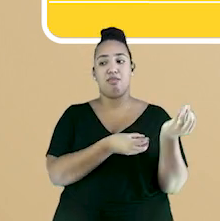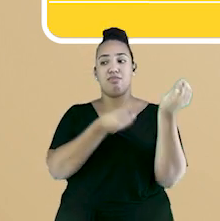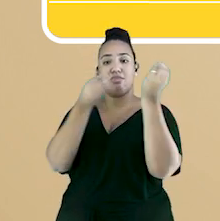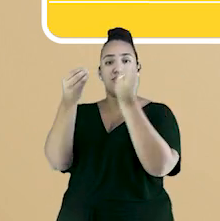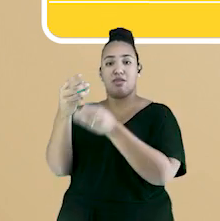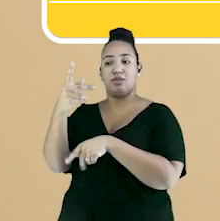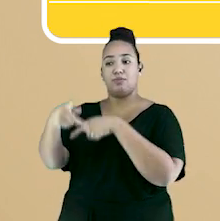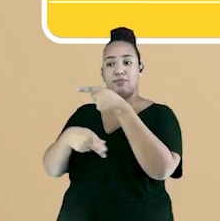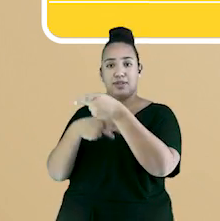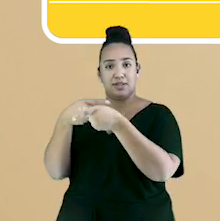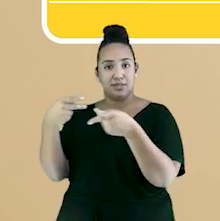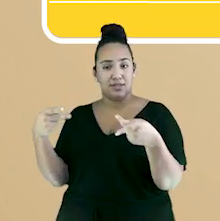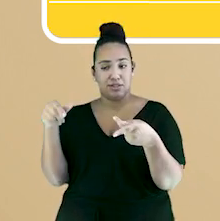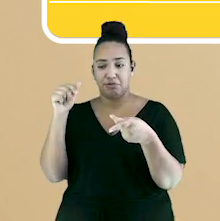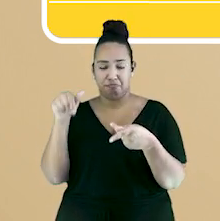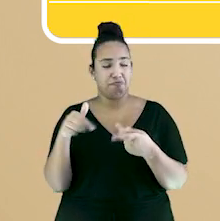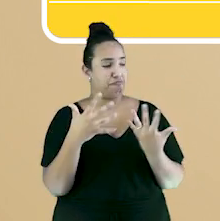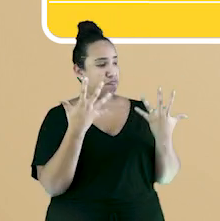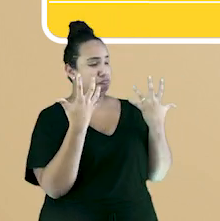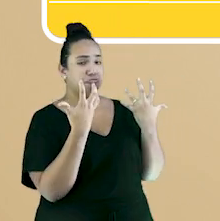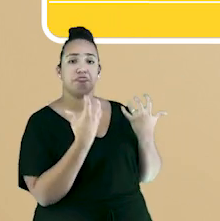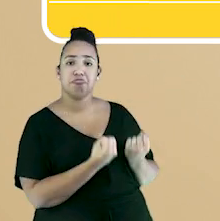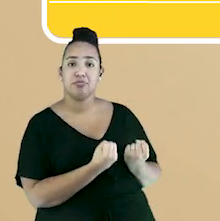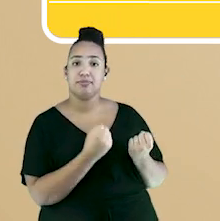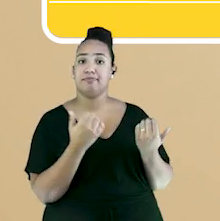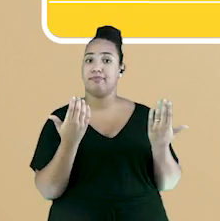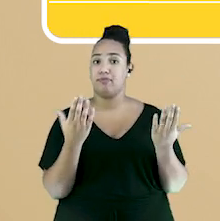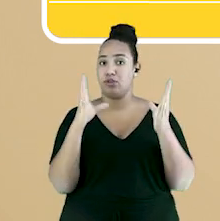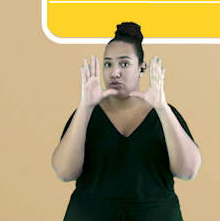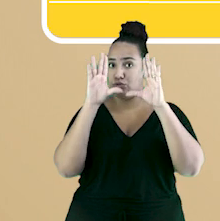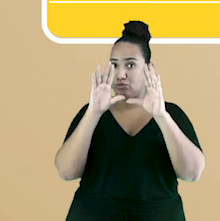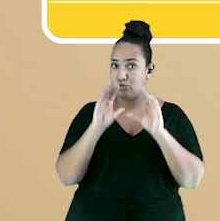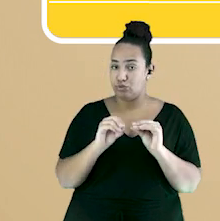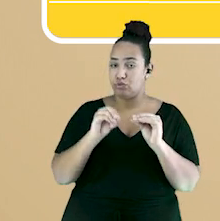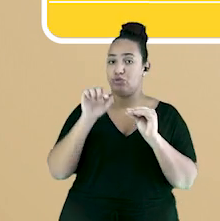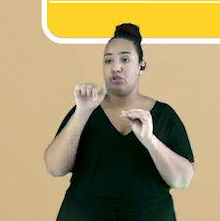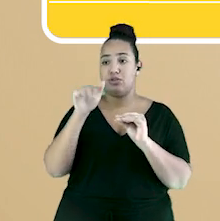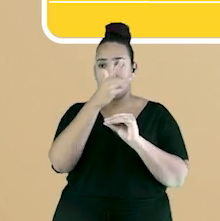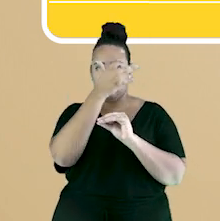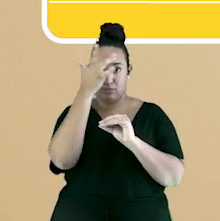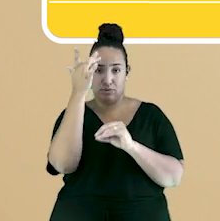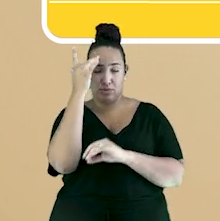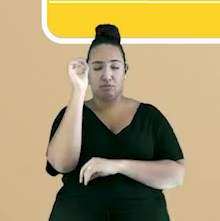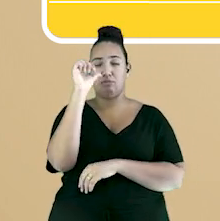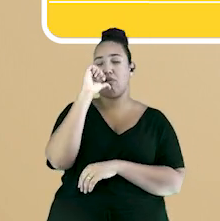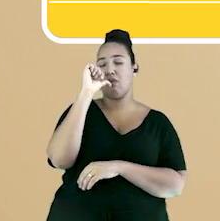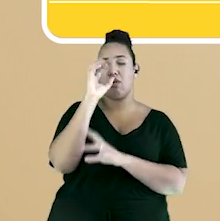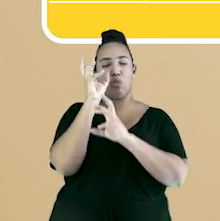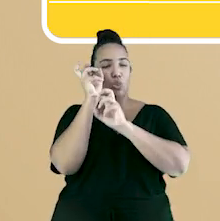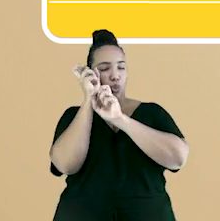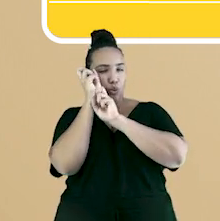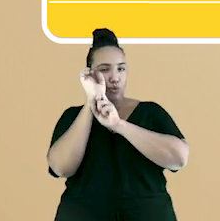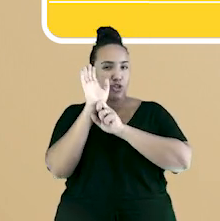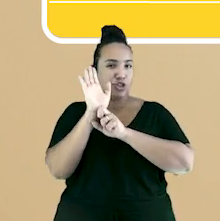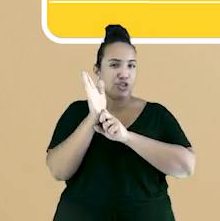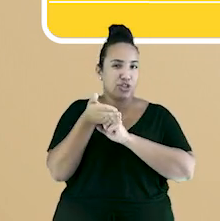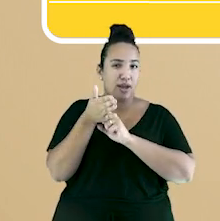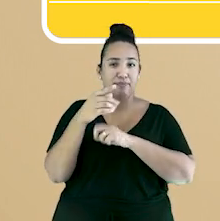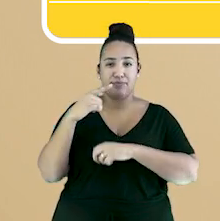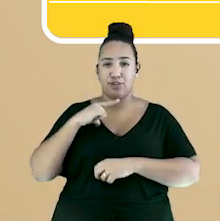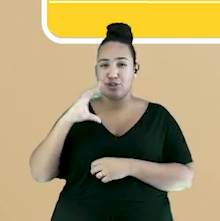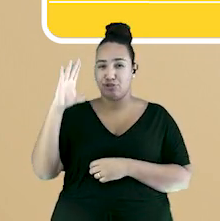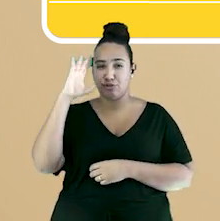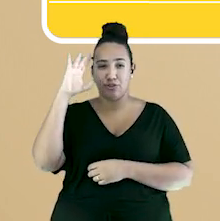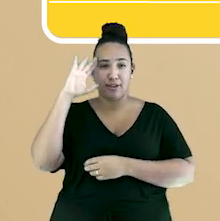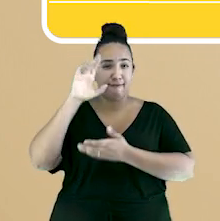rendição aos troianos, que aceitaram sem questionar. À noite, quando muitos cidadãos já estavam bêbados ou dormindo, dezenas de